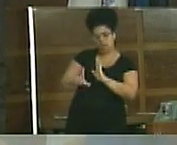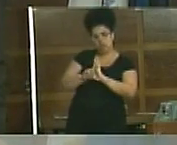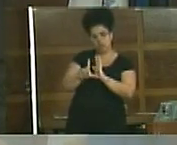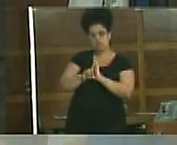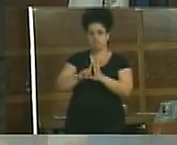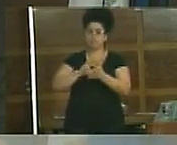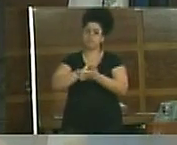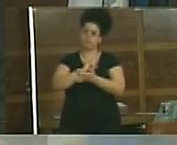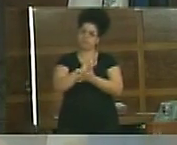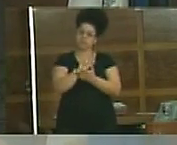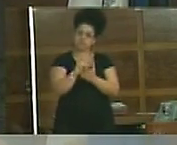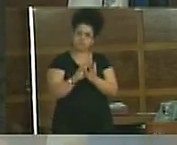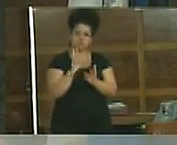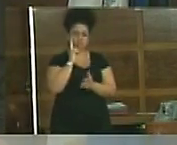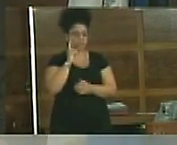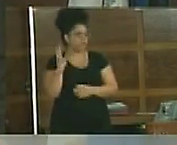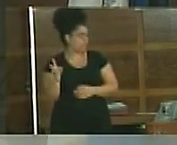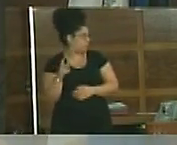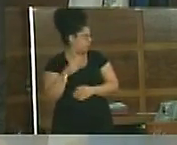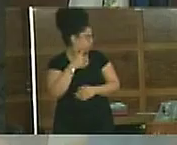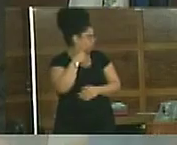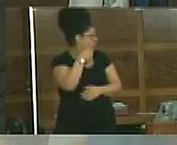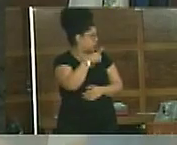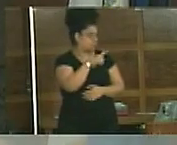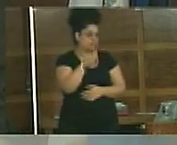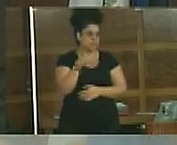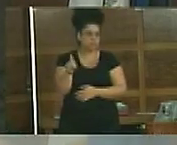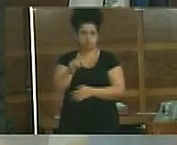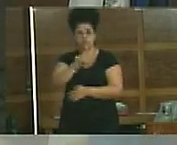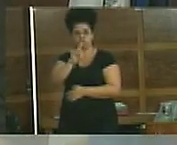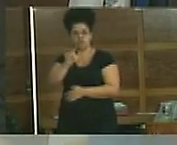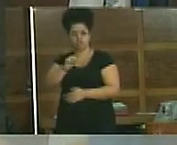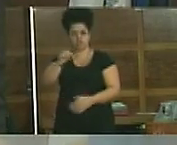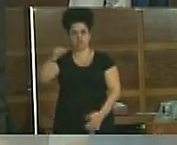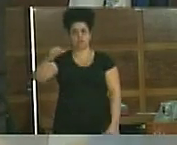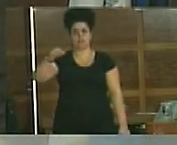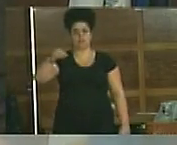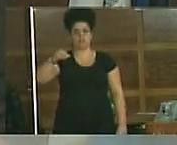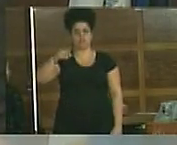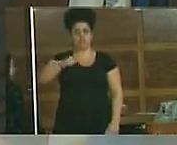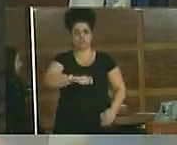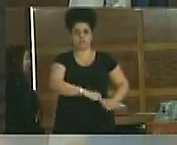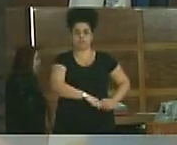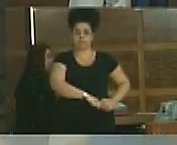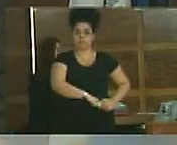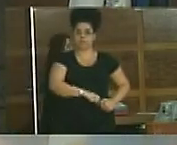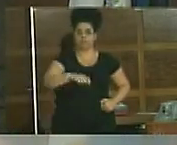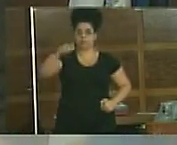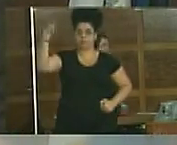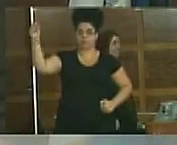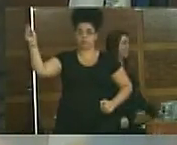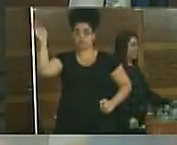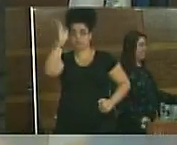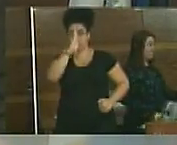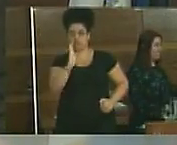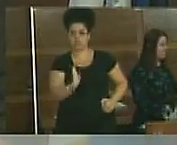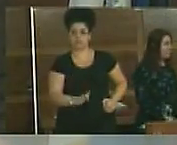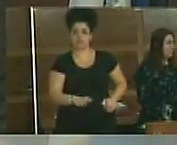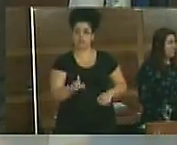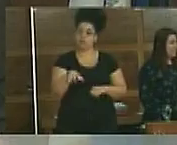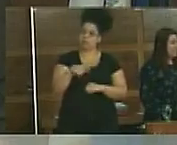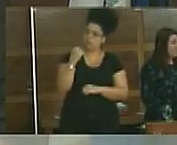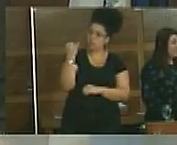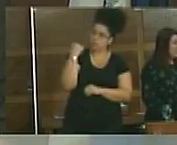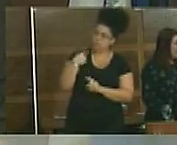que a semana e o dia da pátria, né, é importante para a gente, porque mexe muito com a educação.